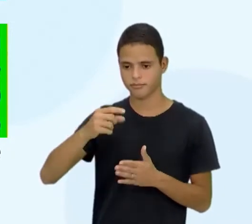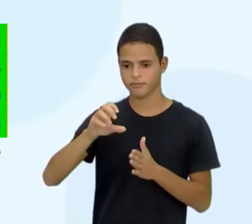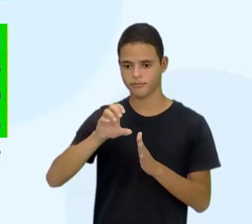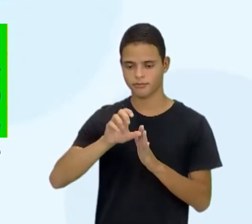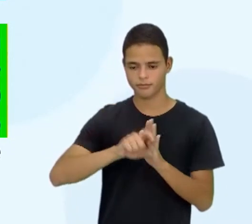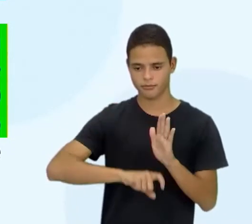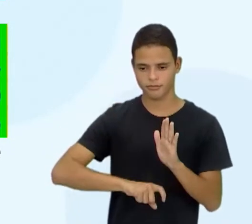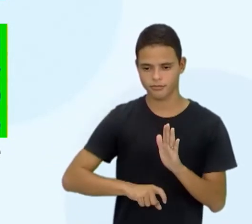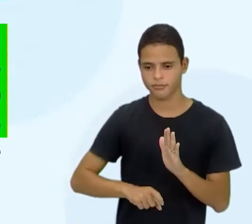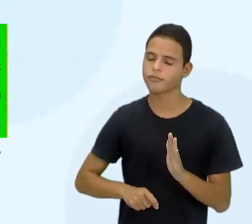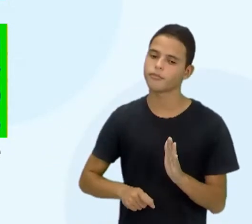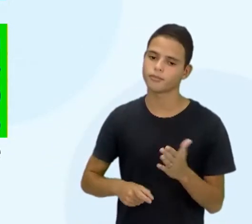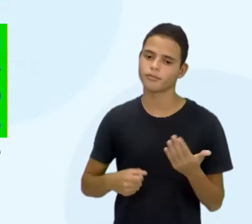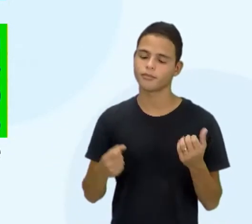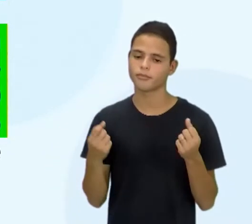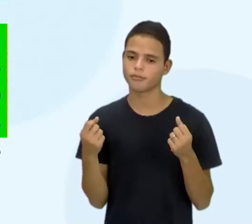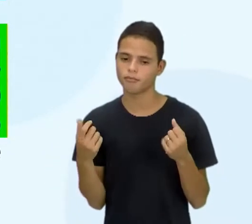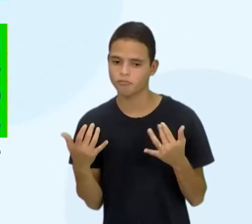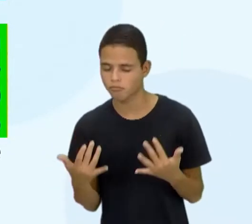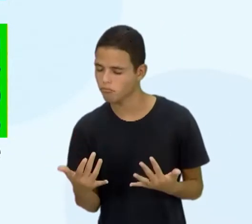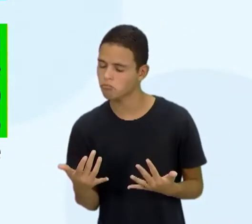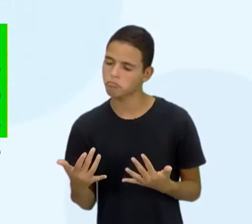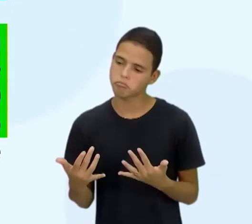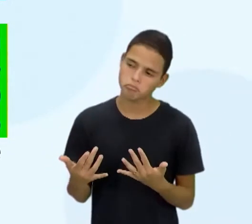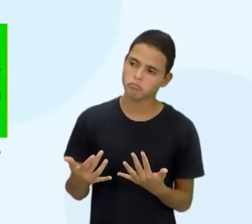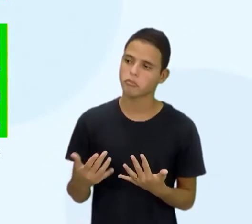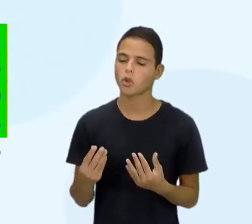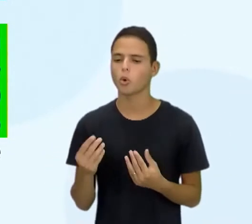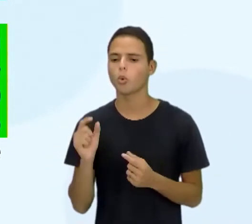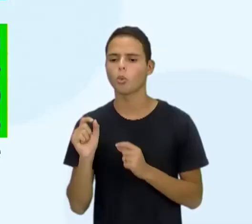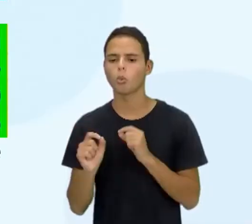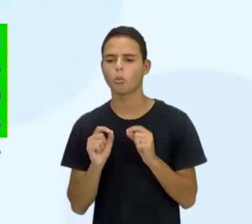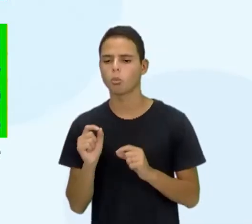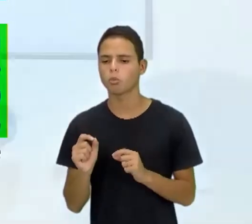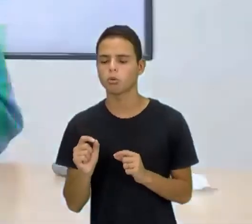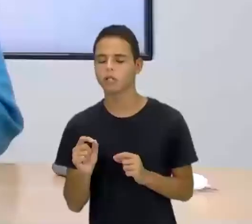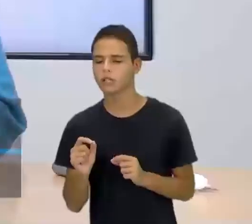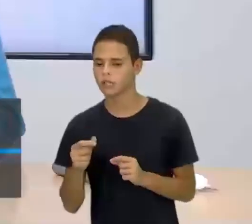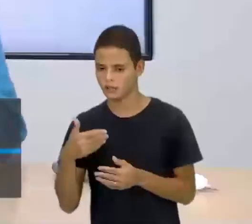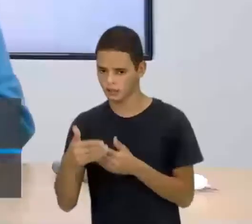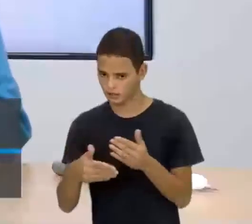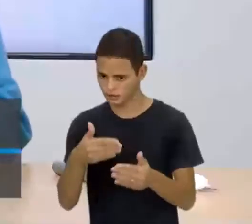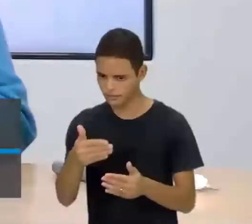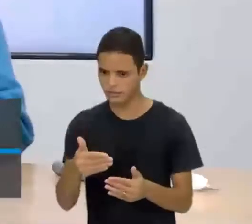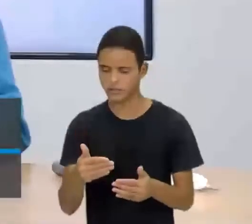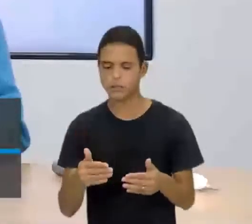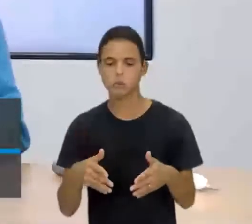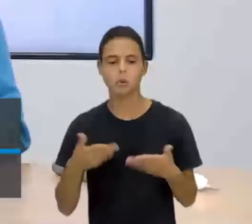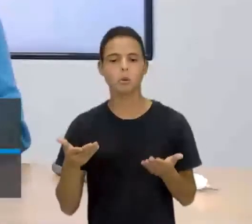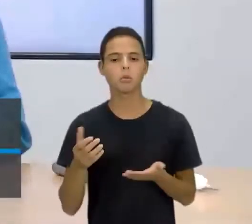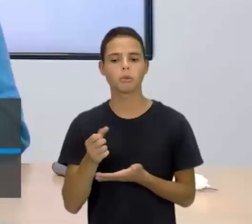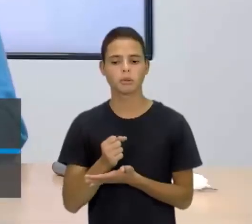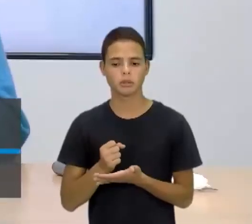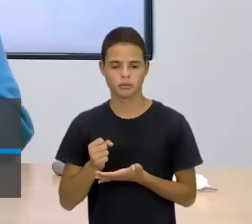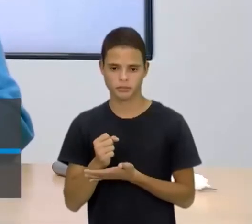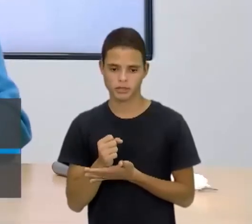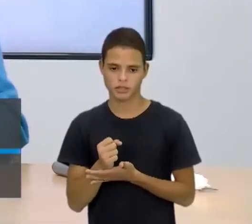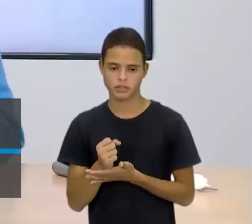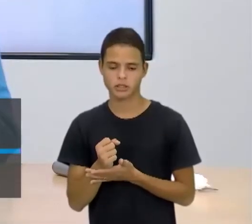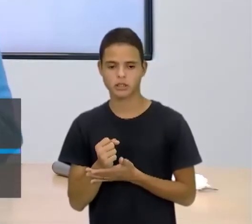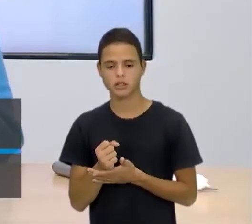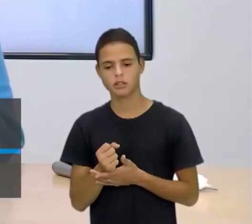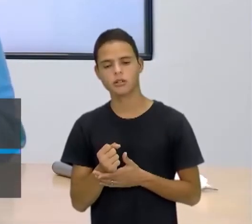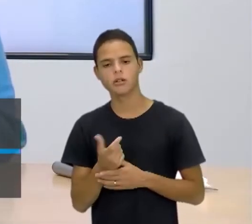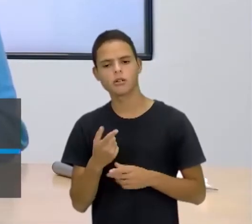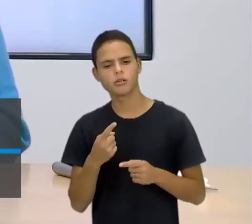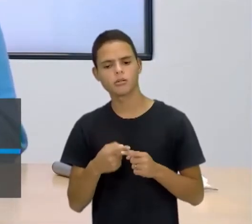parágrafo, onde ele explica um pouco lá do título, o que eles vão desenvolver, qual é a base da tese, por que ele vai falar